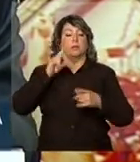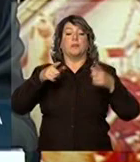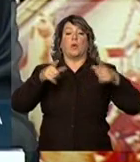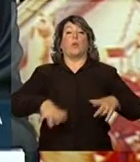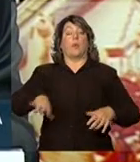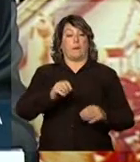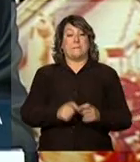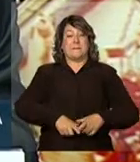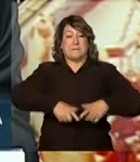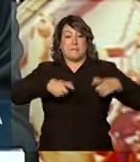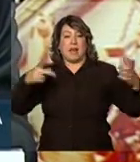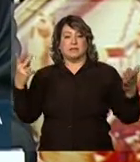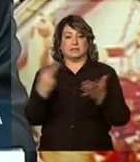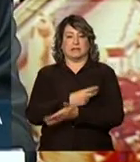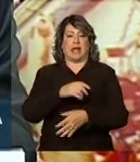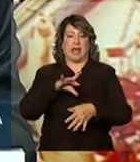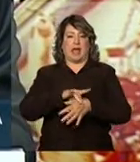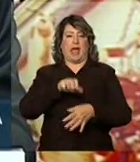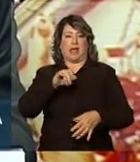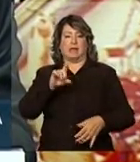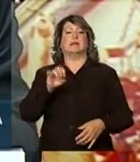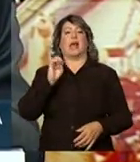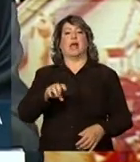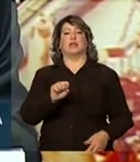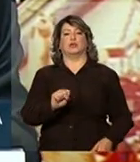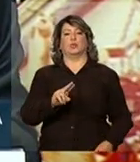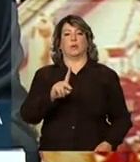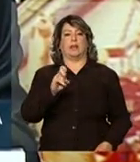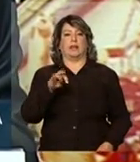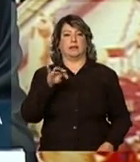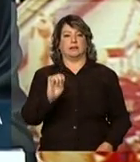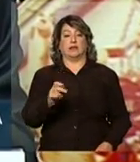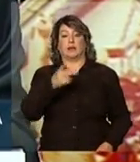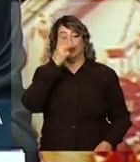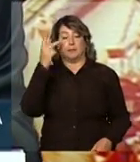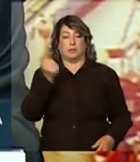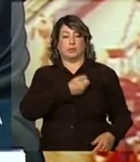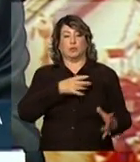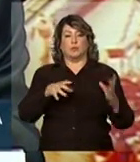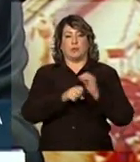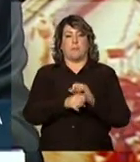Quem concentra mais casos é a região sudeste, né? Pelo número de pessoas. Mas,